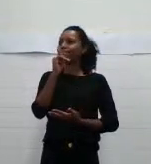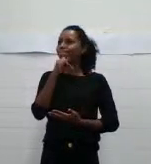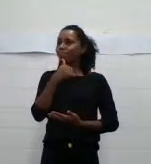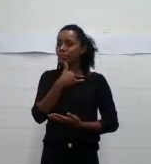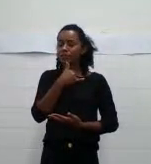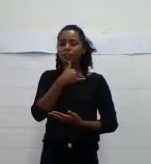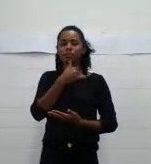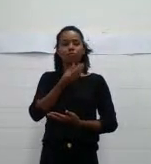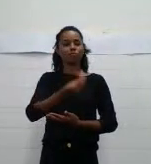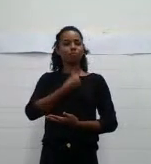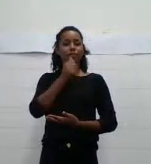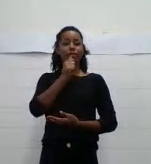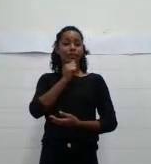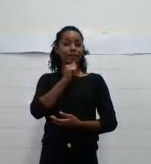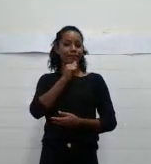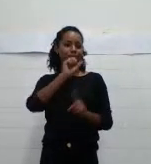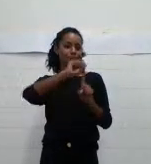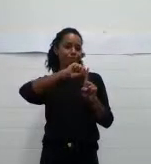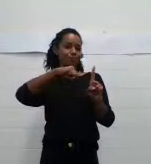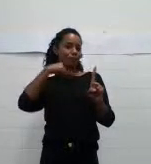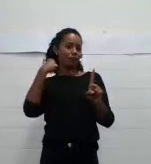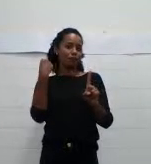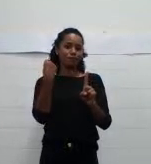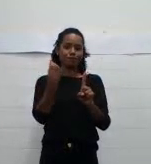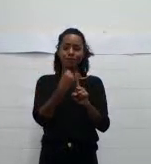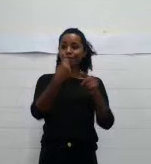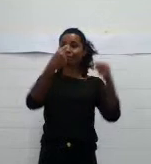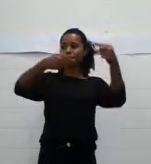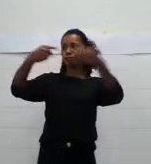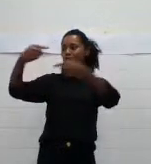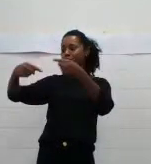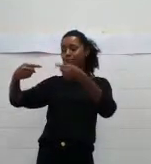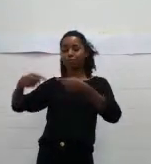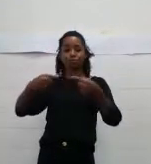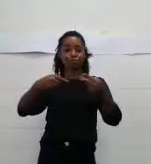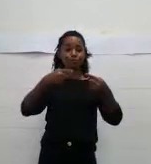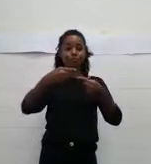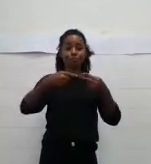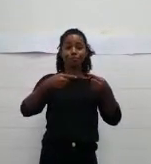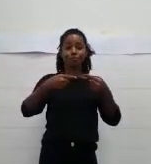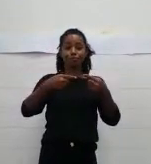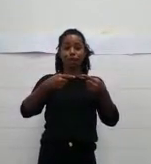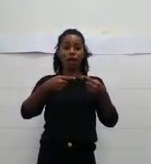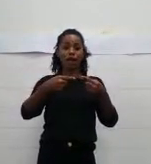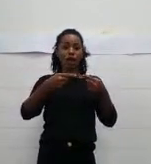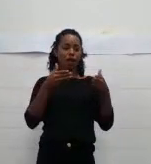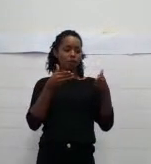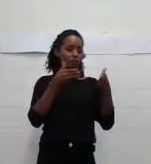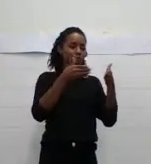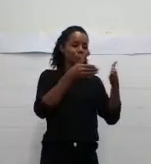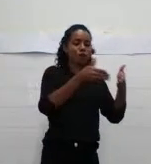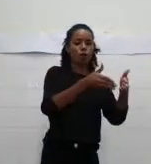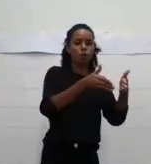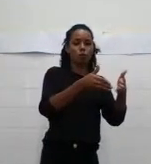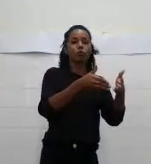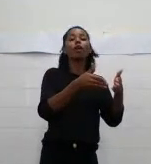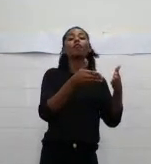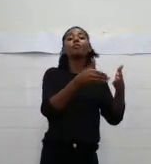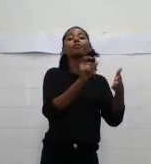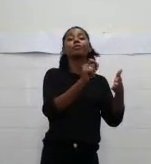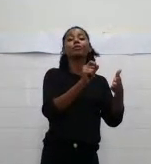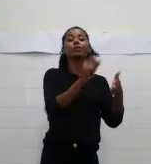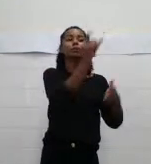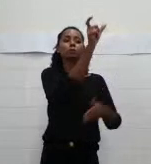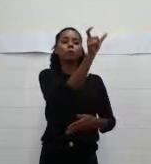discussões que se restringem, né, aquele movimento do corpo, aquela plasticidade